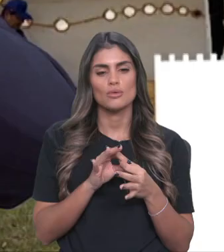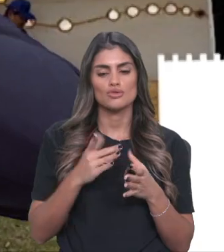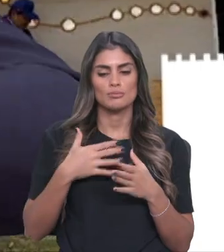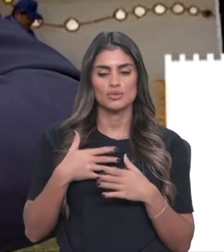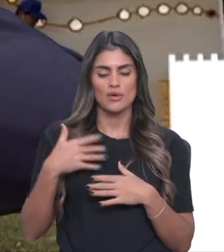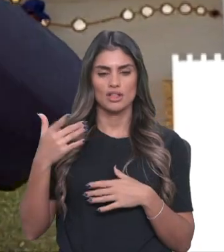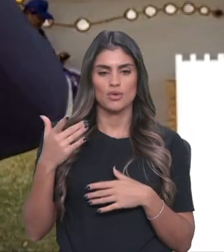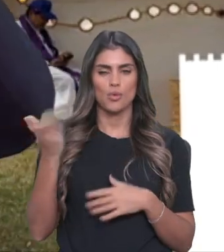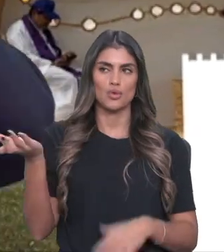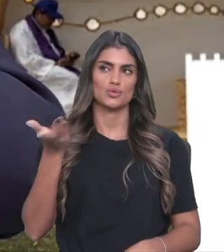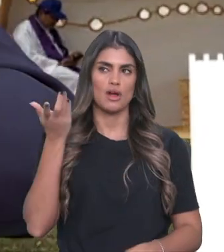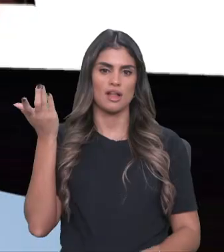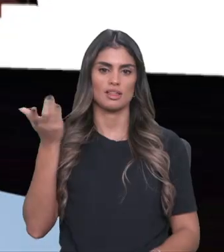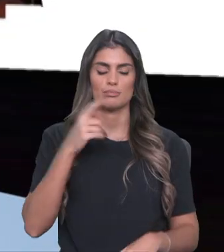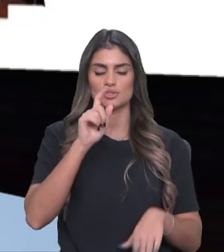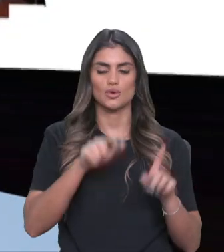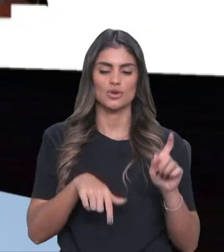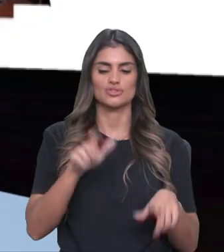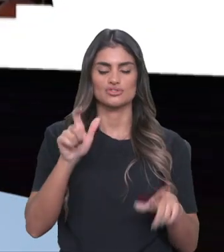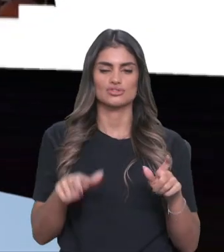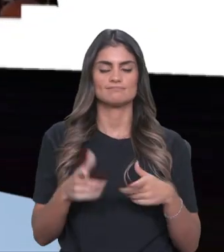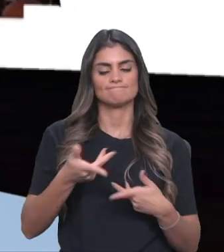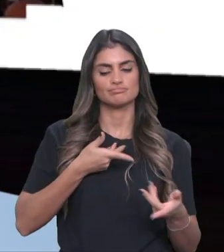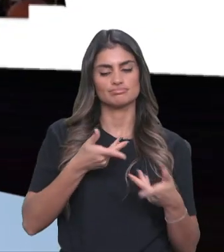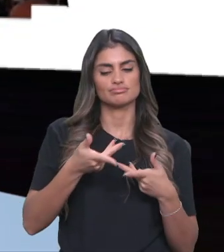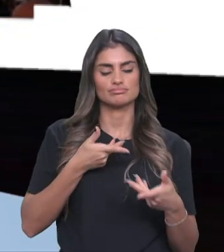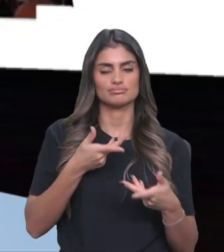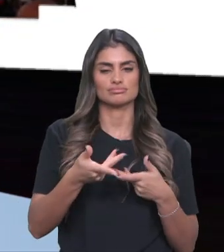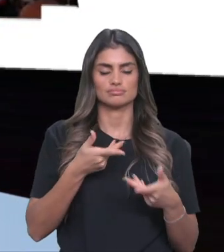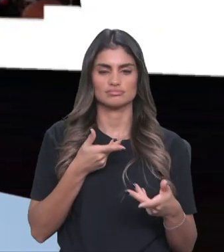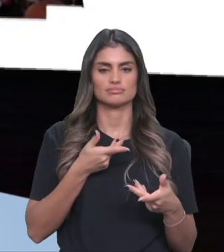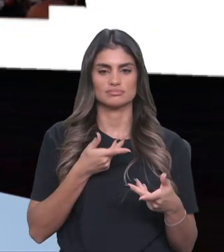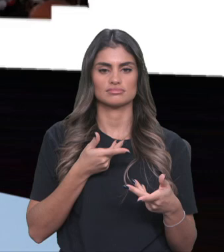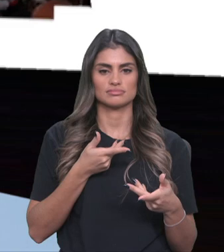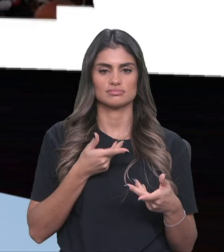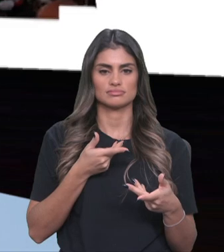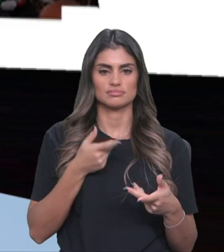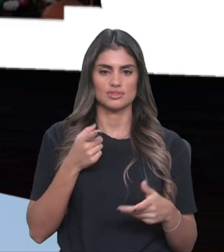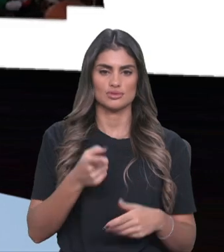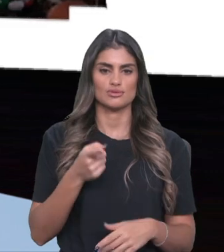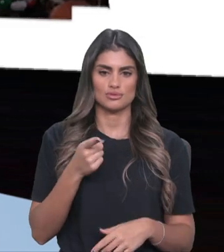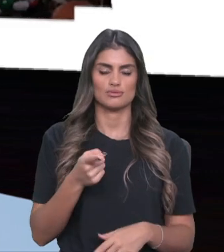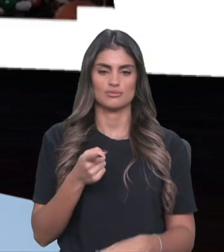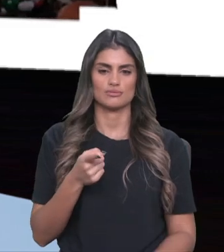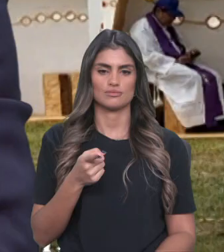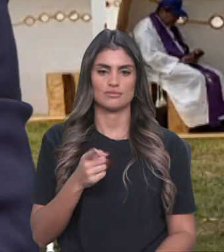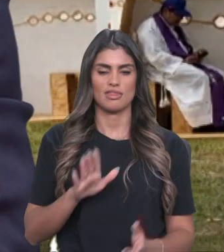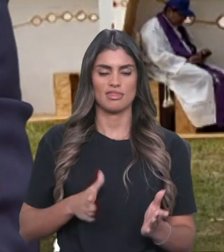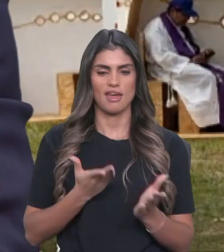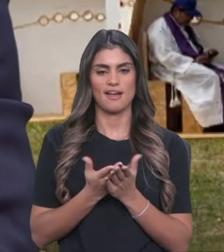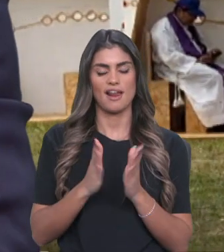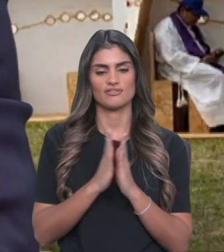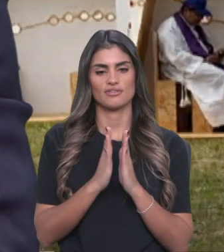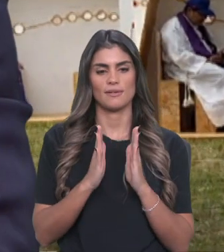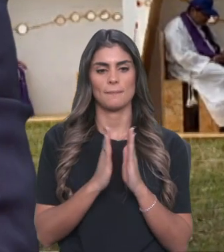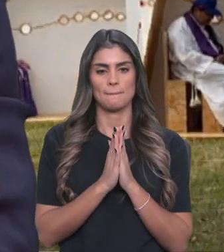espiritual, cultural, humana, de relação, seja para esse bem maior da construção da Igreja e